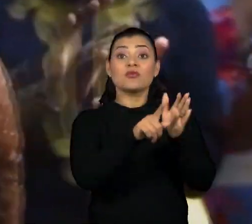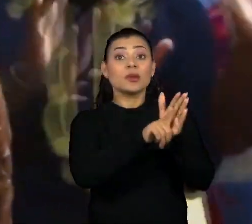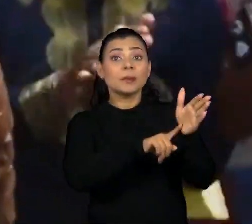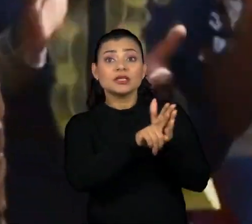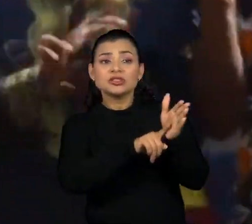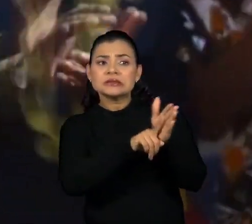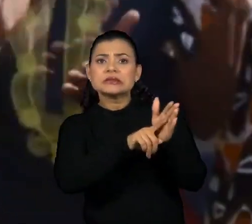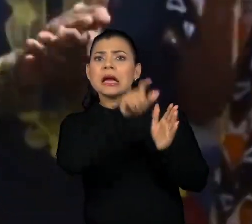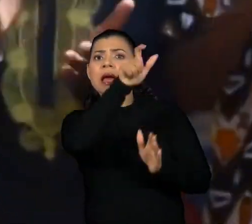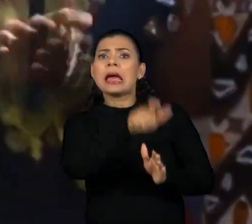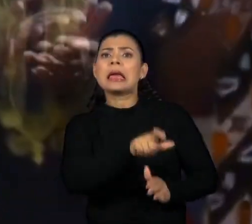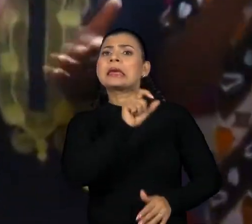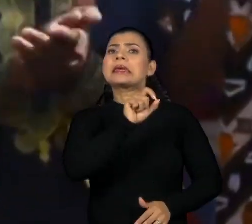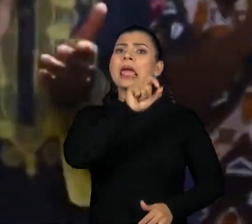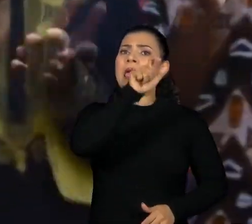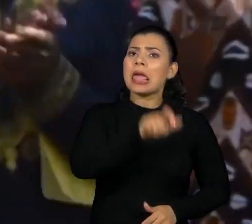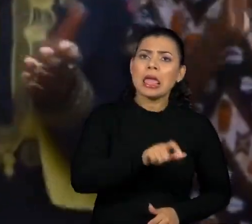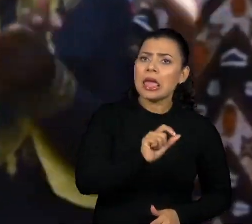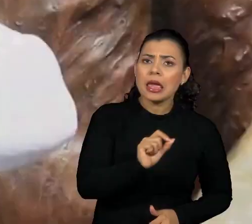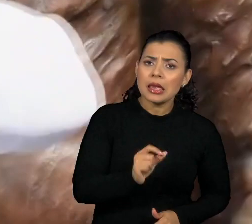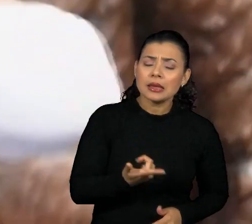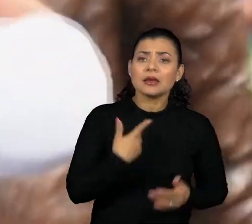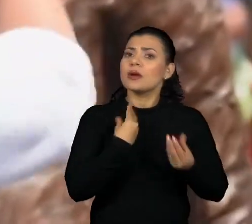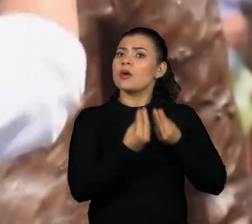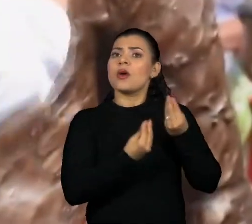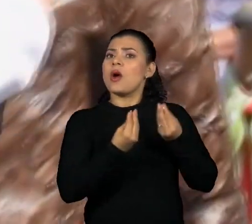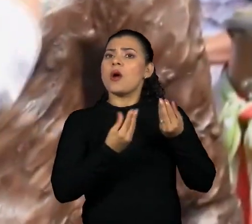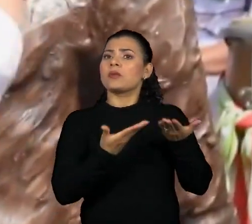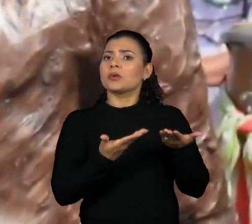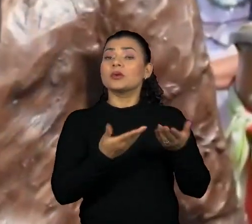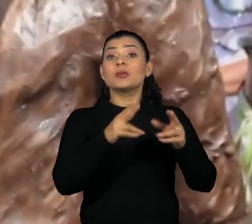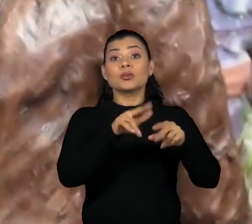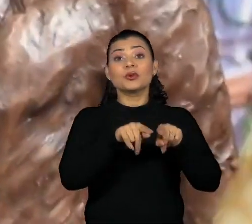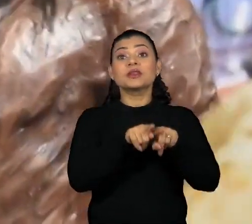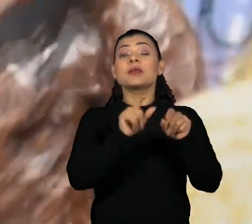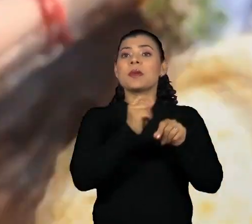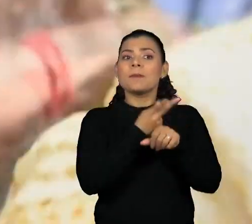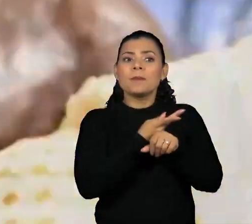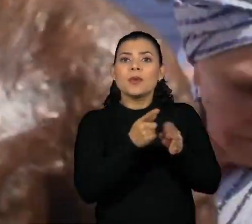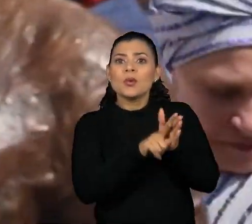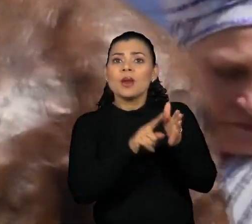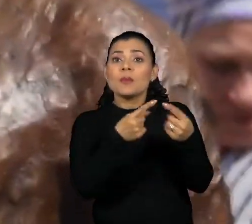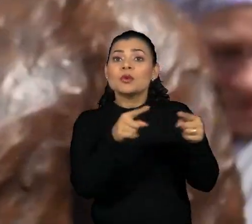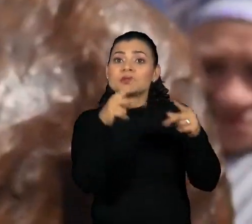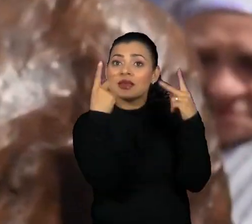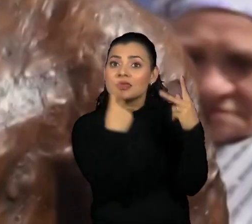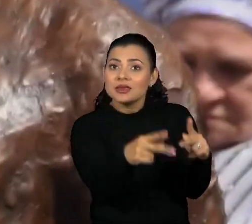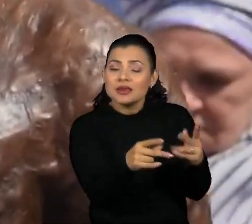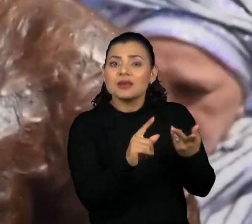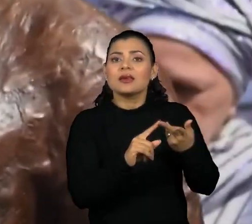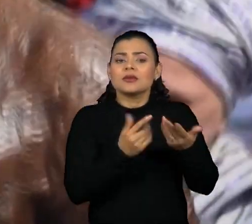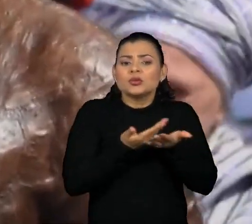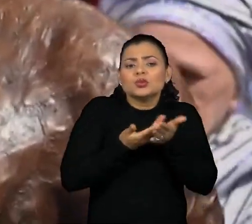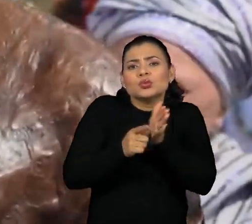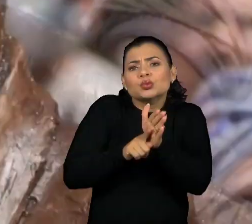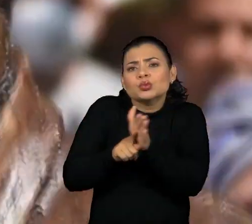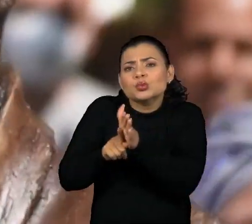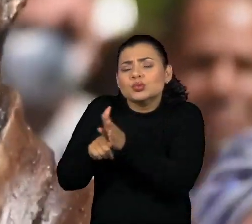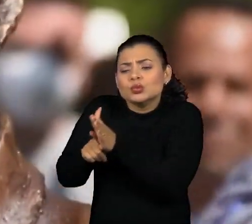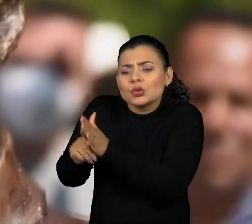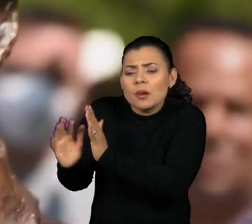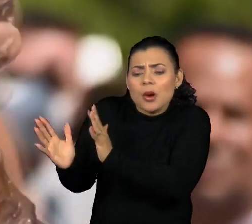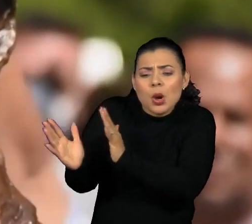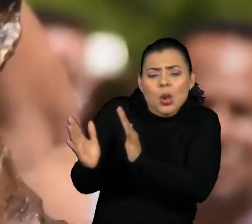pesquisar quem era o Geraldo Filme, onde que ele era ligado, né? Aí fui atrás das músicas dele. Esse era o processo. Então o meu processo